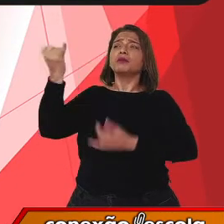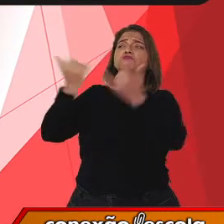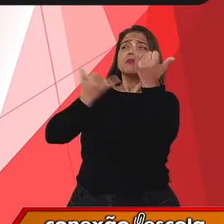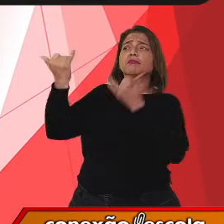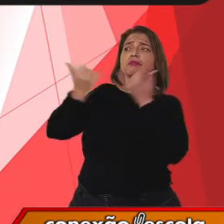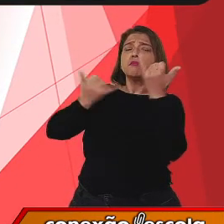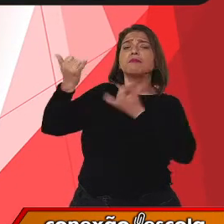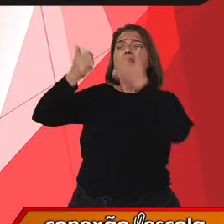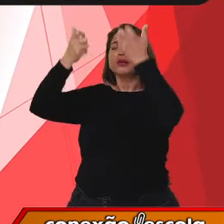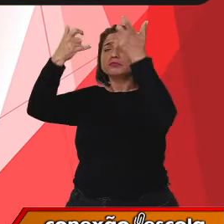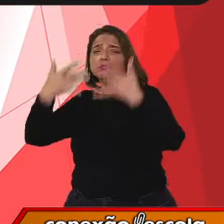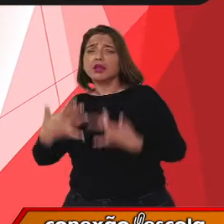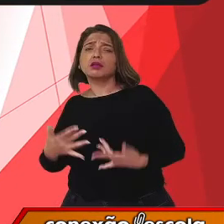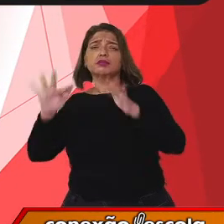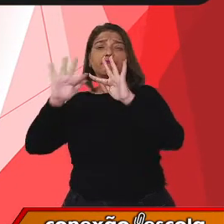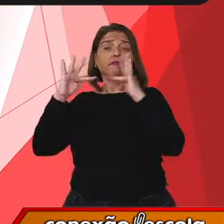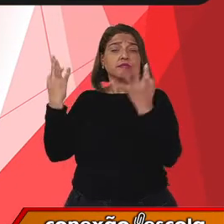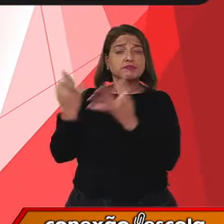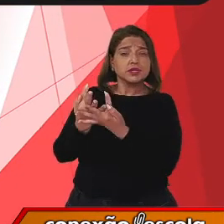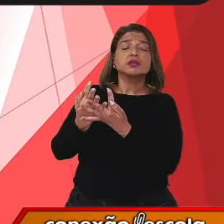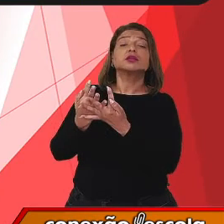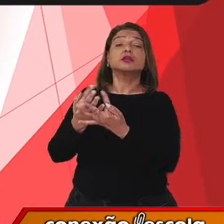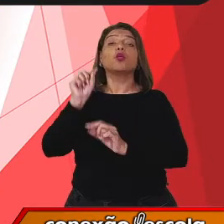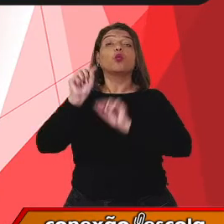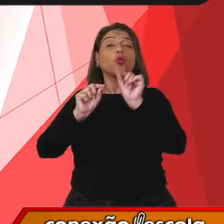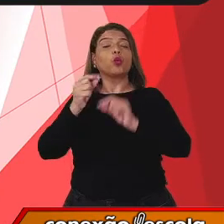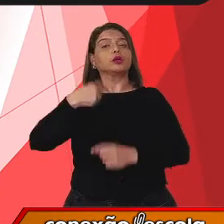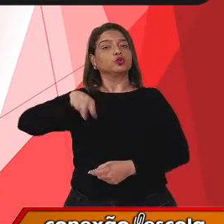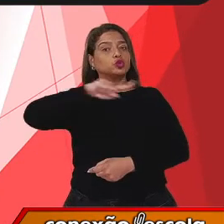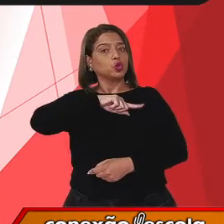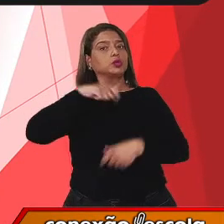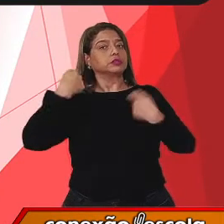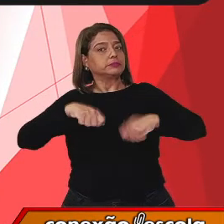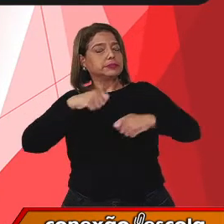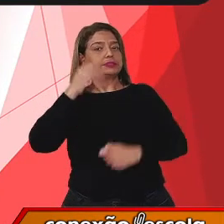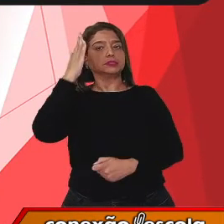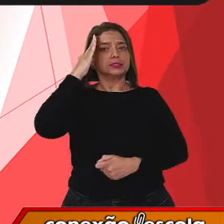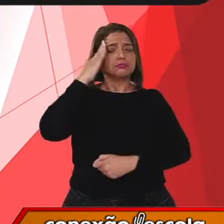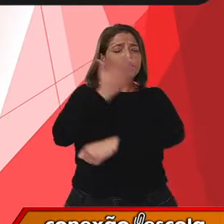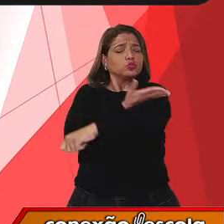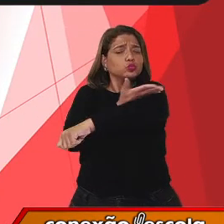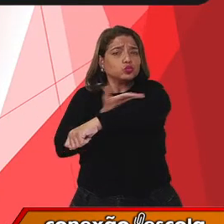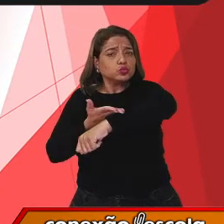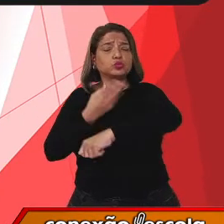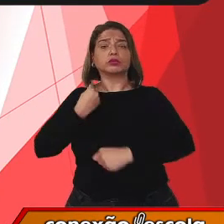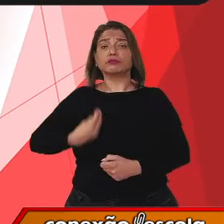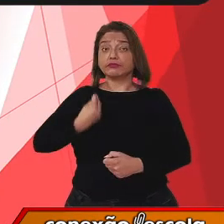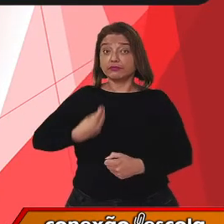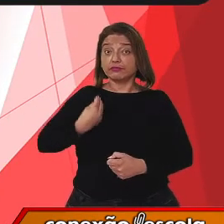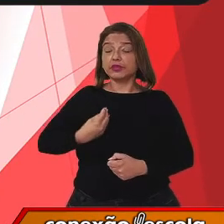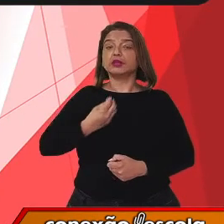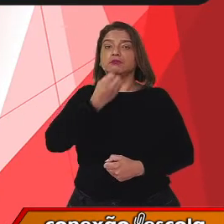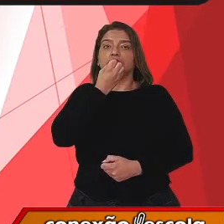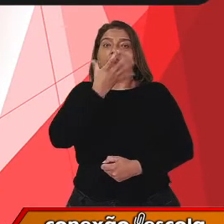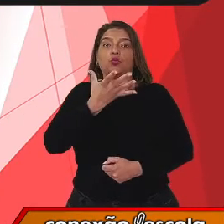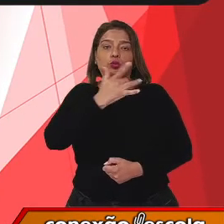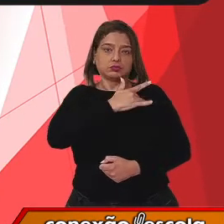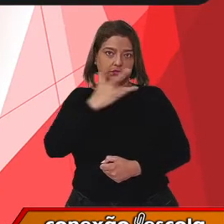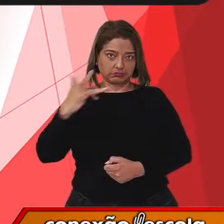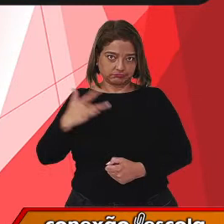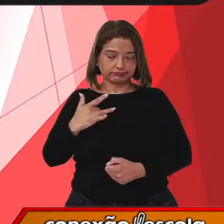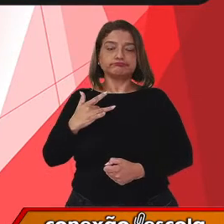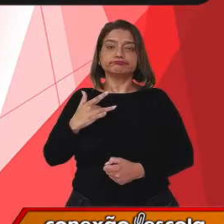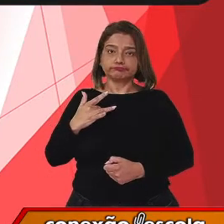de vocês, os familiares próximos, a procurar esse estilo de vida mais saudável, que é muito importante, né? E esse